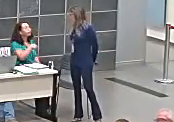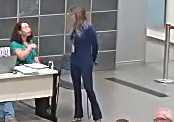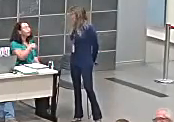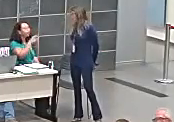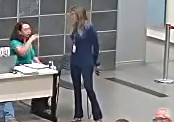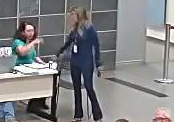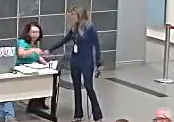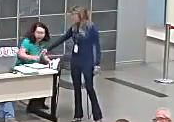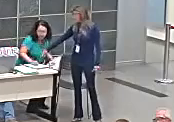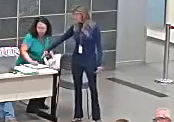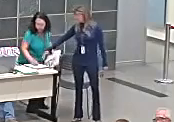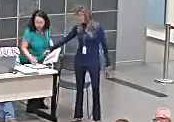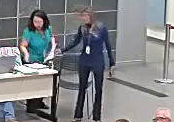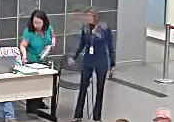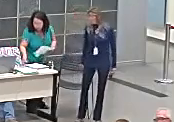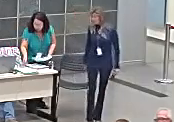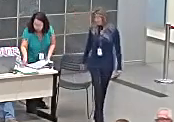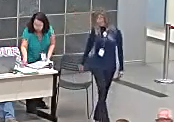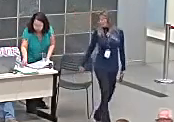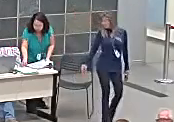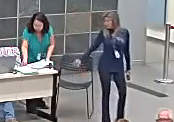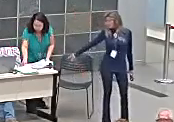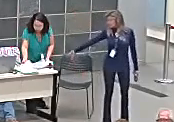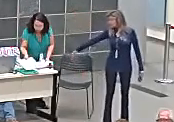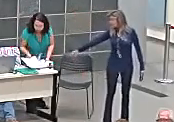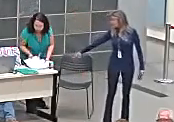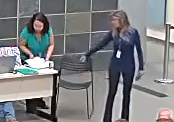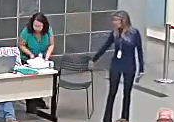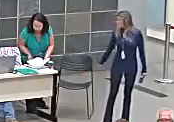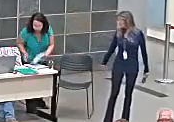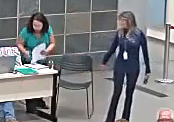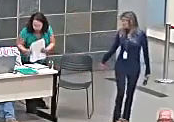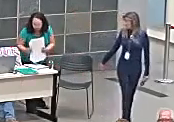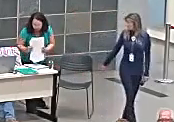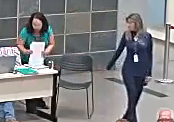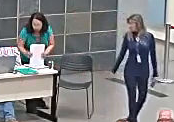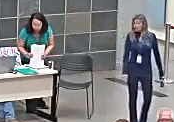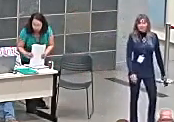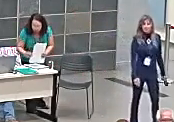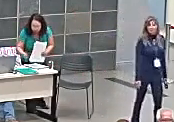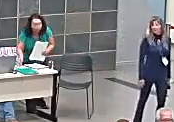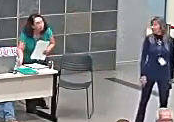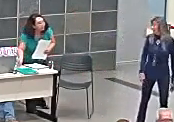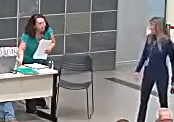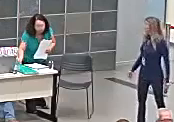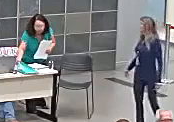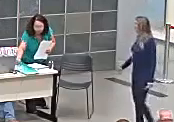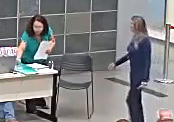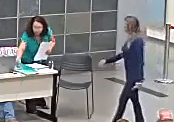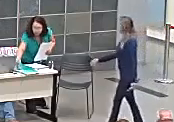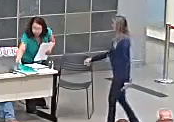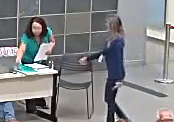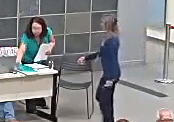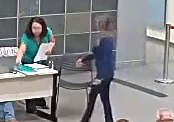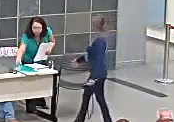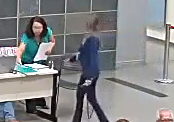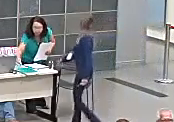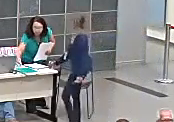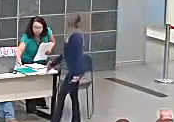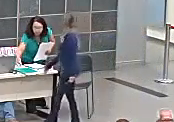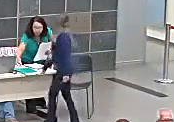edificações estradas e rodades do Dr de Minas pedido de informação sobre o monitoramento e a